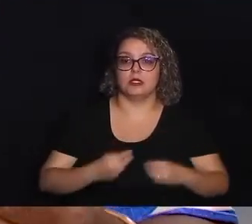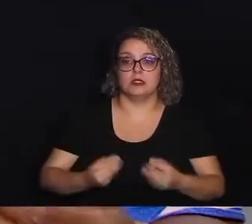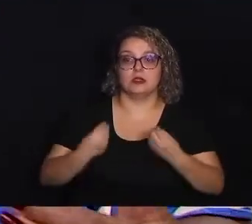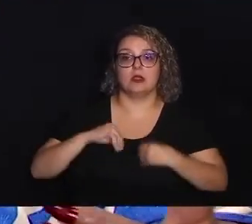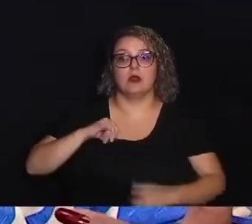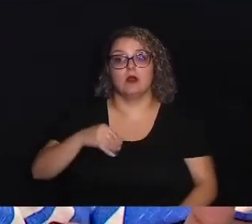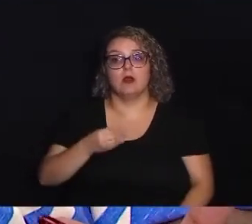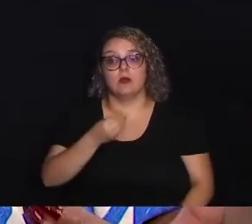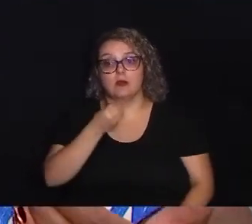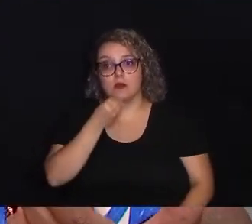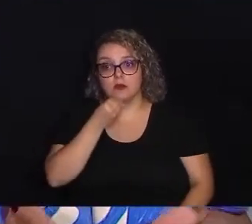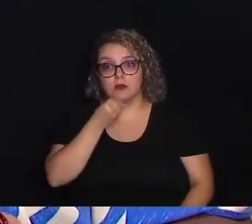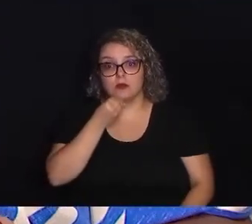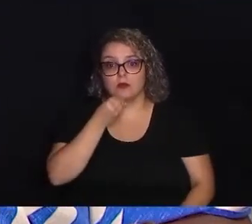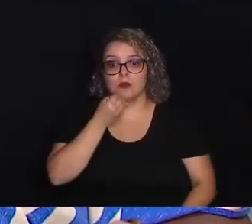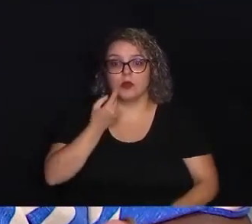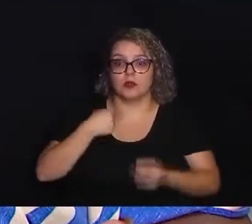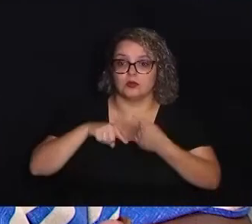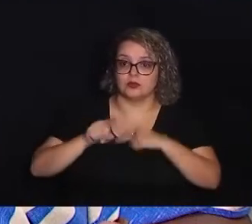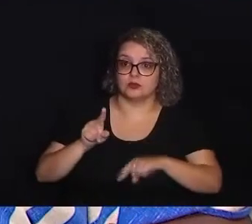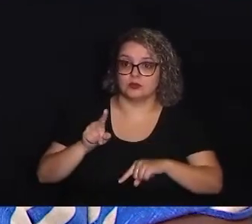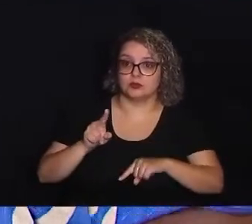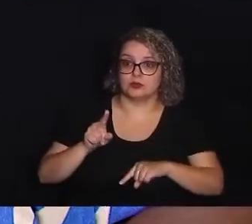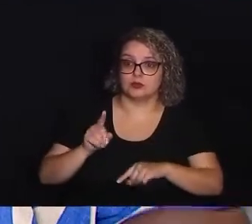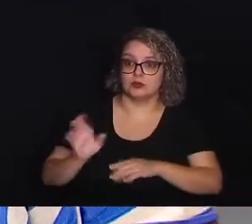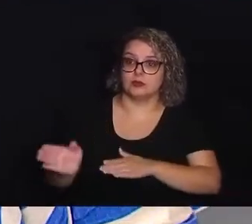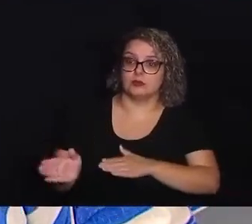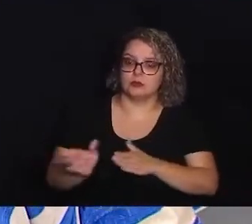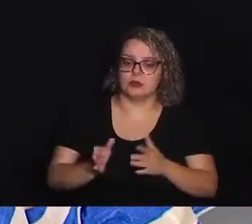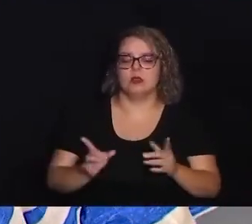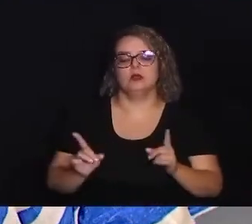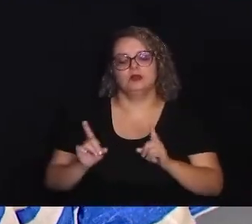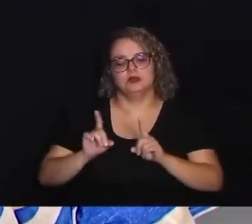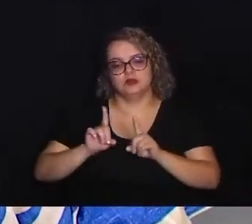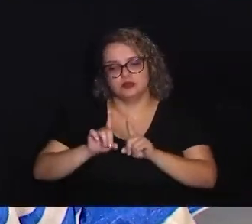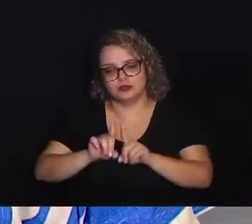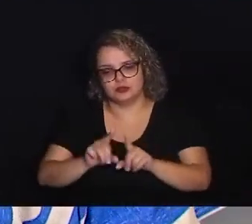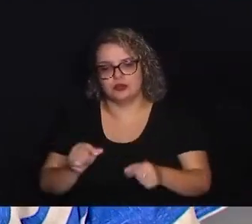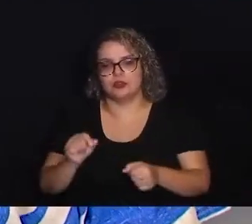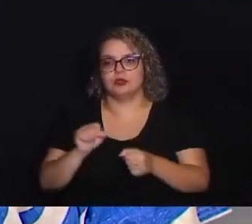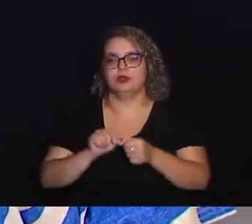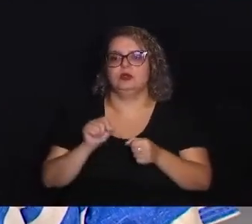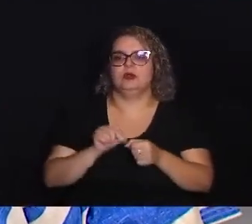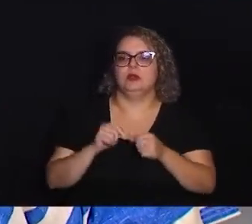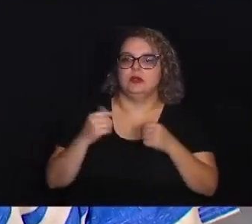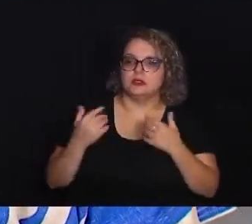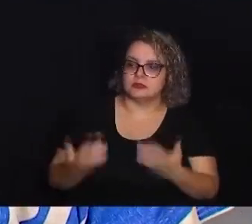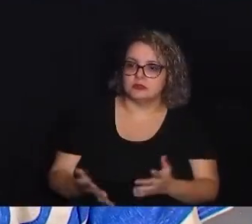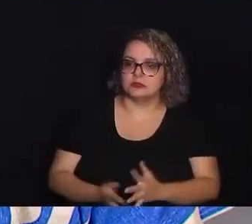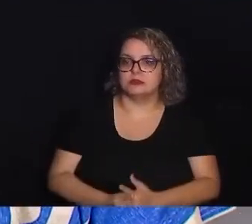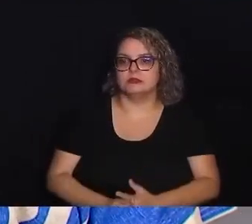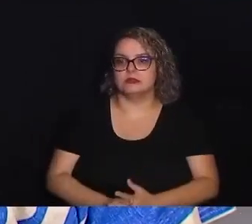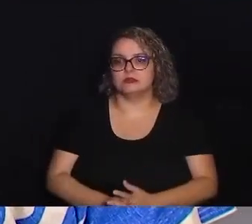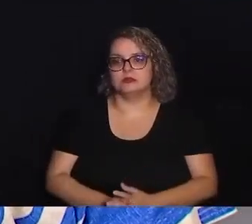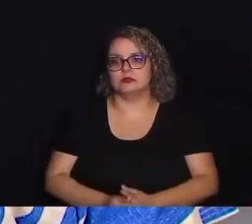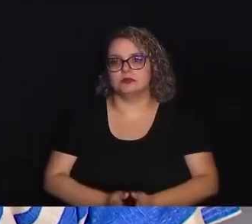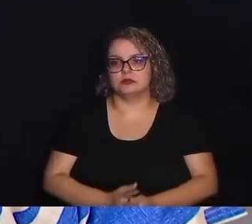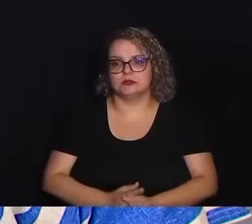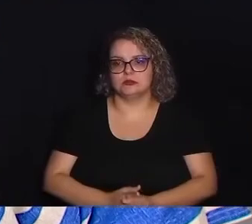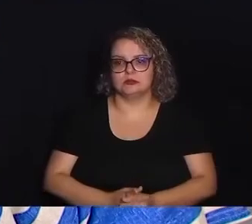possibilidade ela se dá oportunidade de superar aquilo mas caminhando junto fazendo com